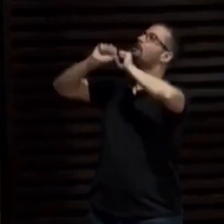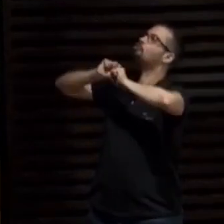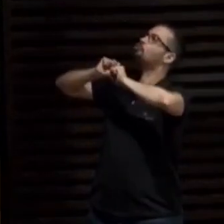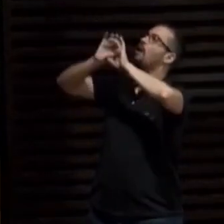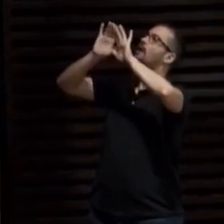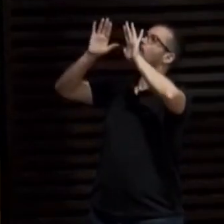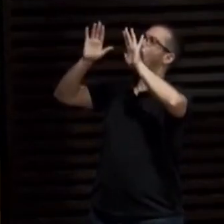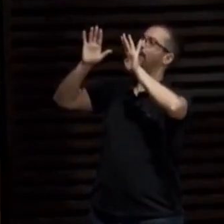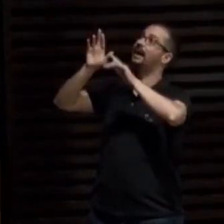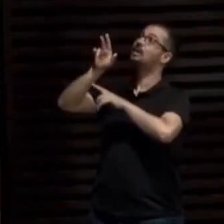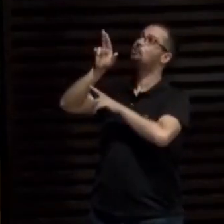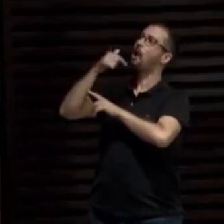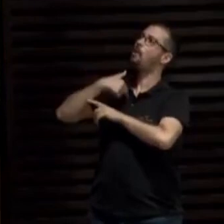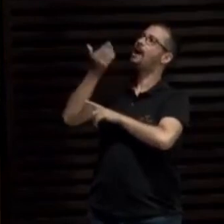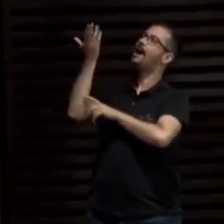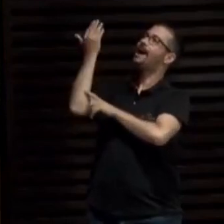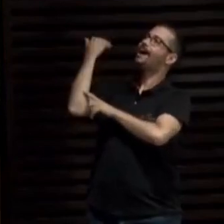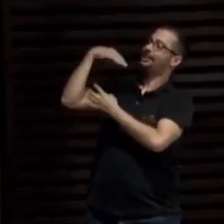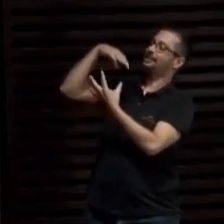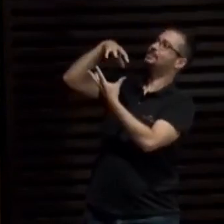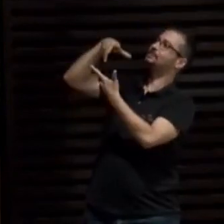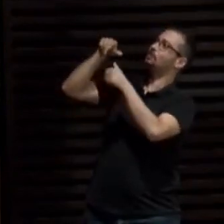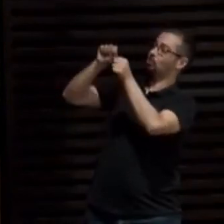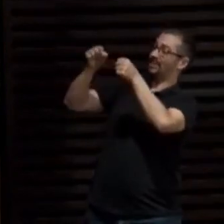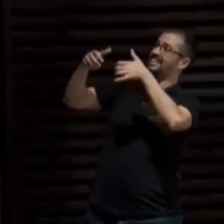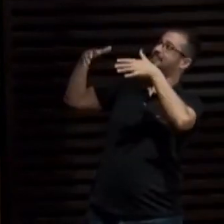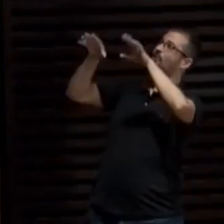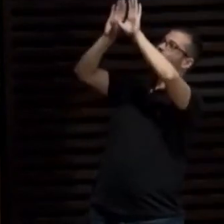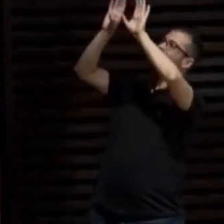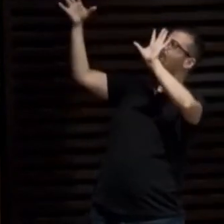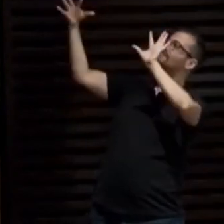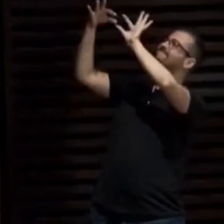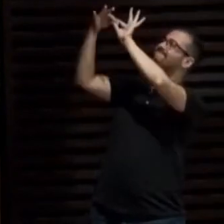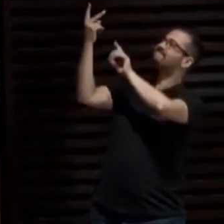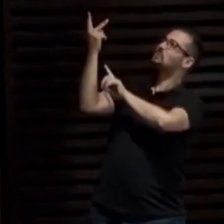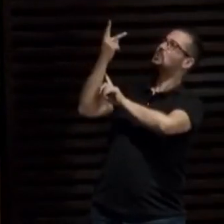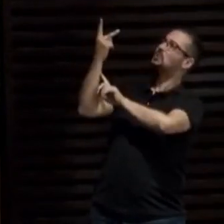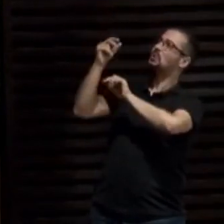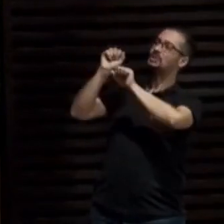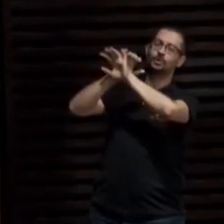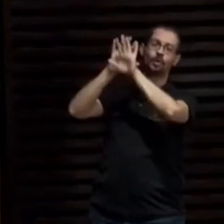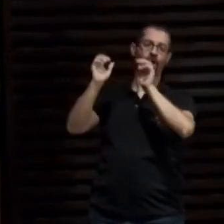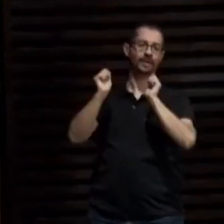eu tinha contigo antes que o mundo existisse.